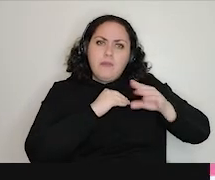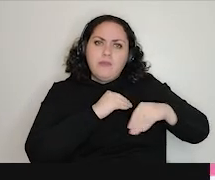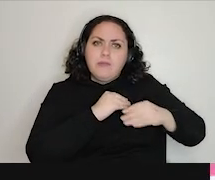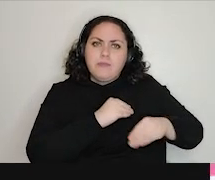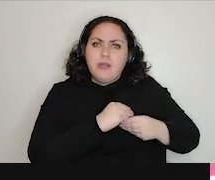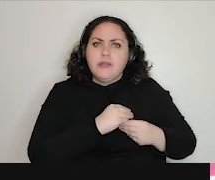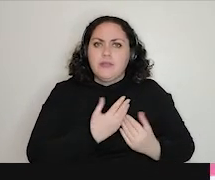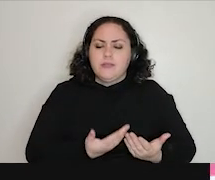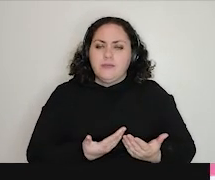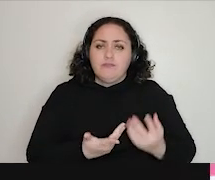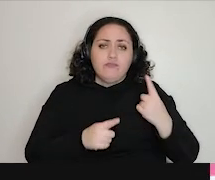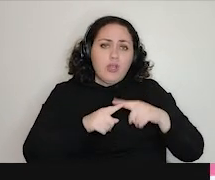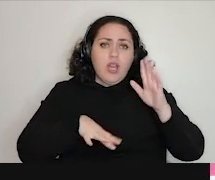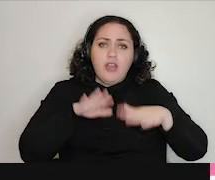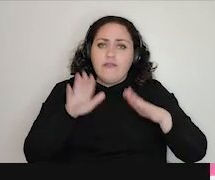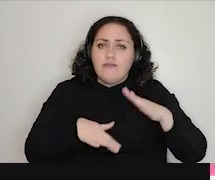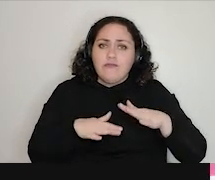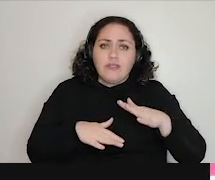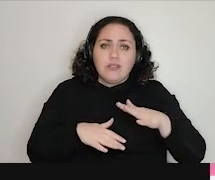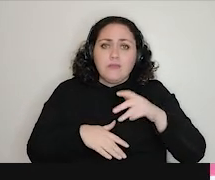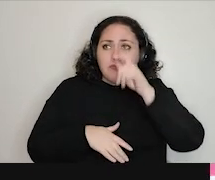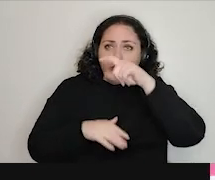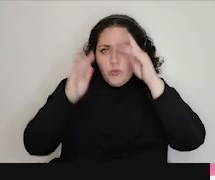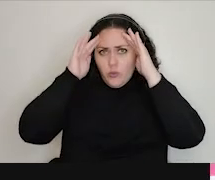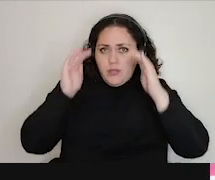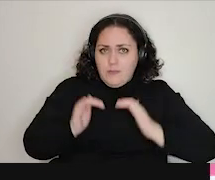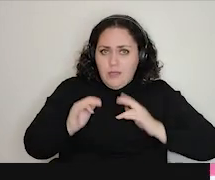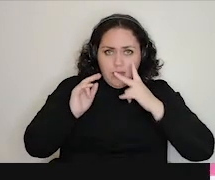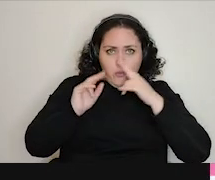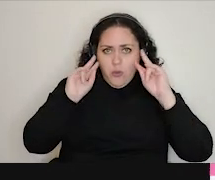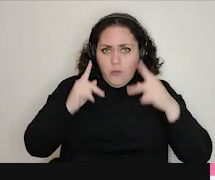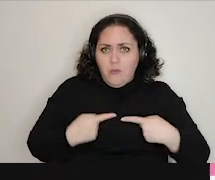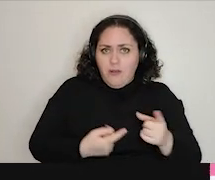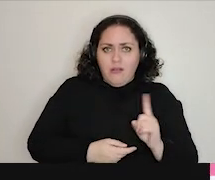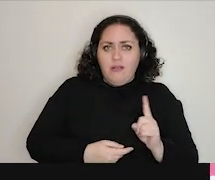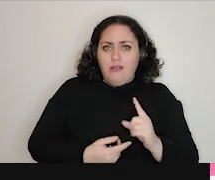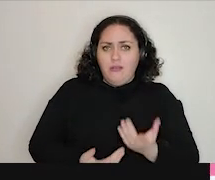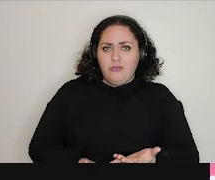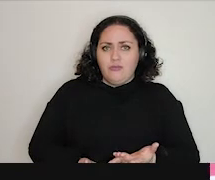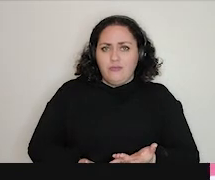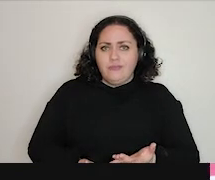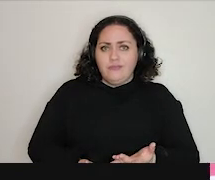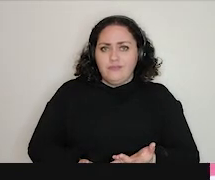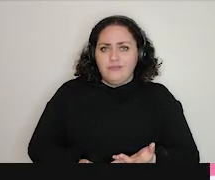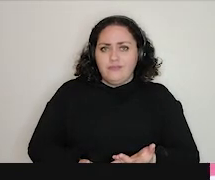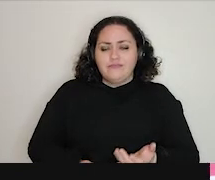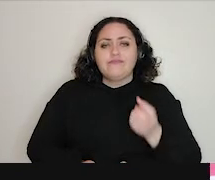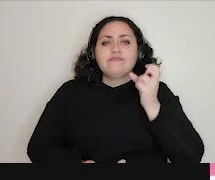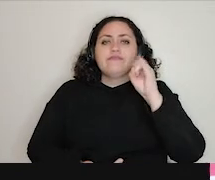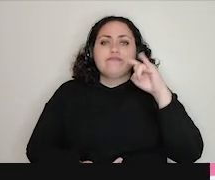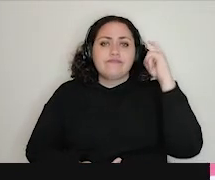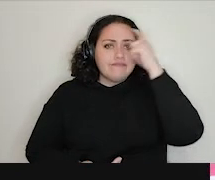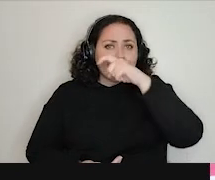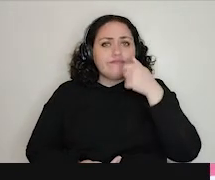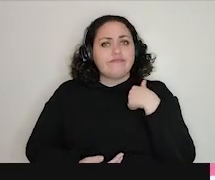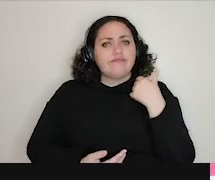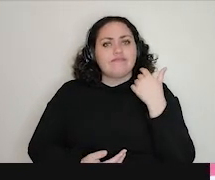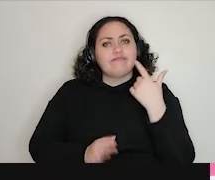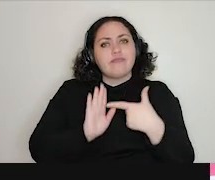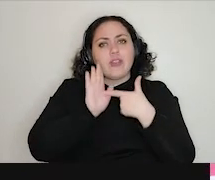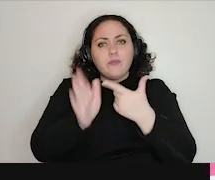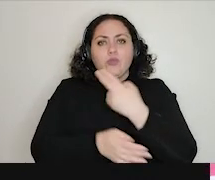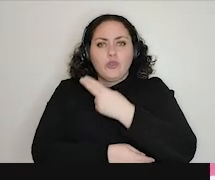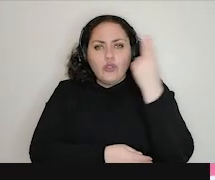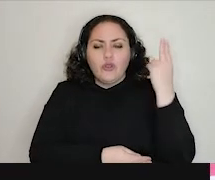porque ela nem sempre, na maior parte das vezes, ela nem vai ser humanizada na sociedade. Né? A partir do momento que a gente tem dificuldade para acessar o